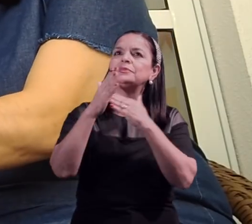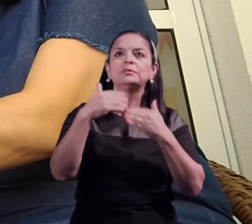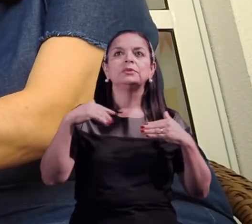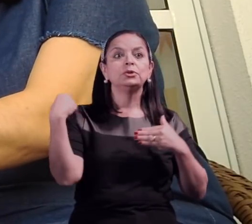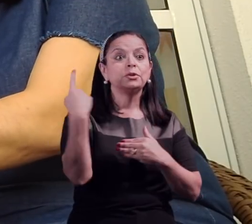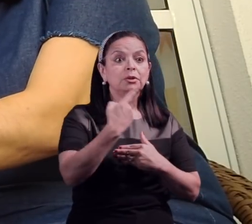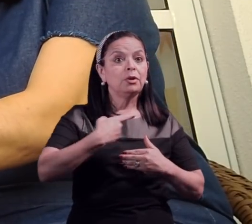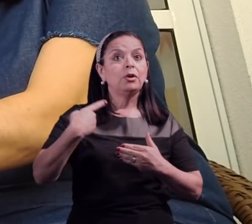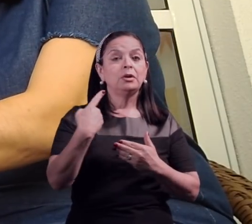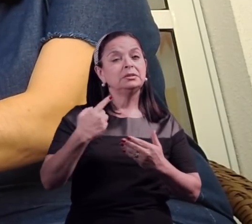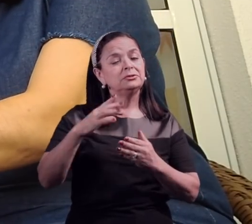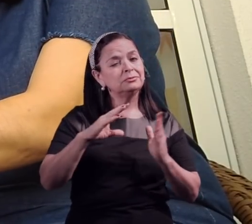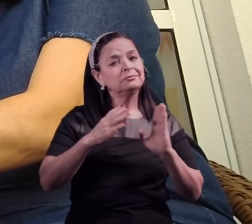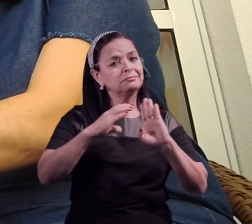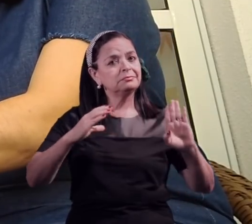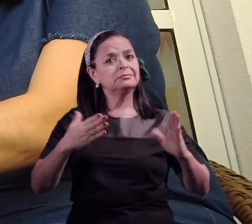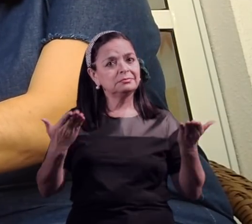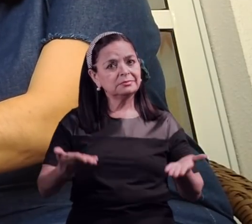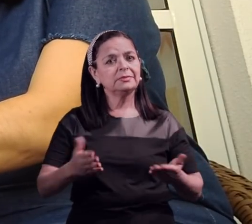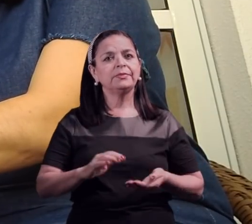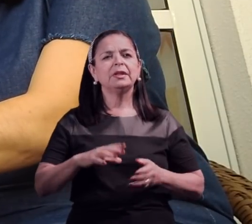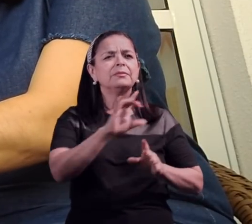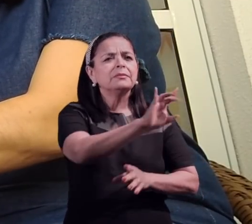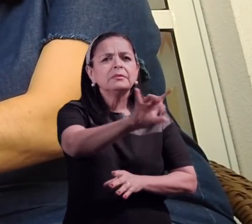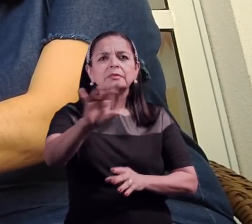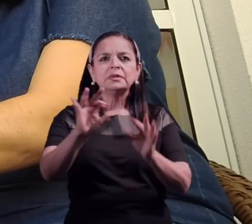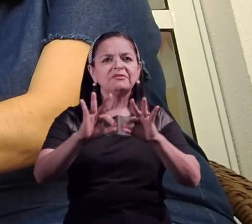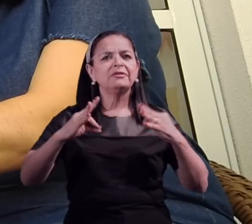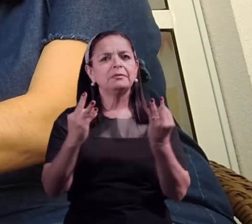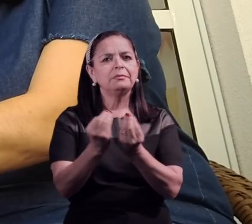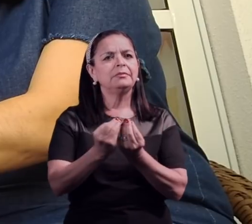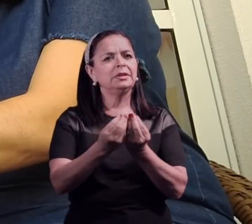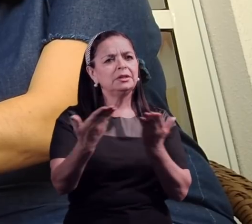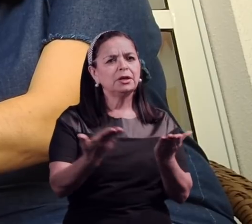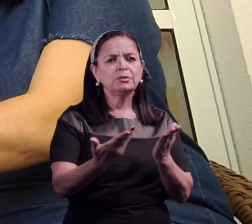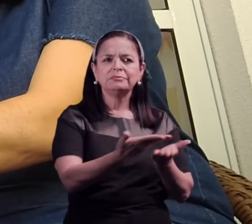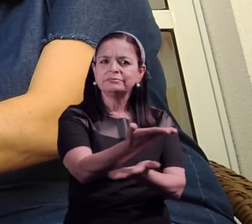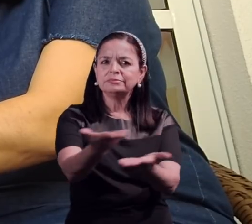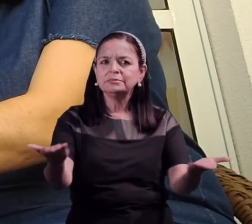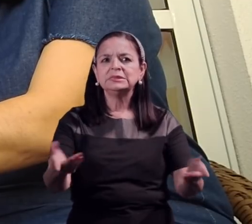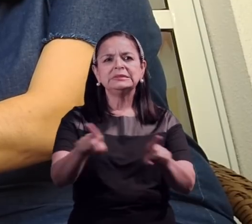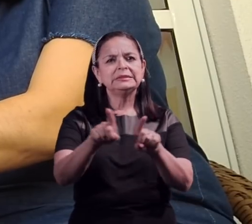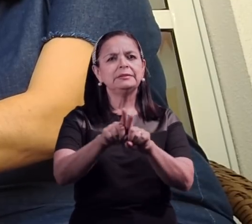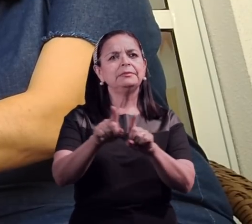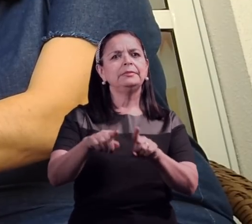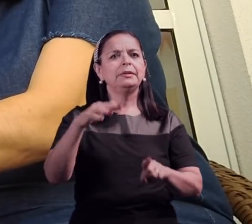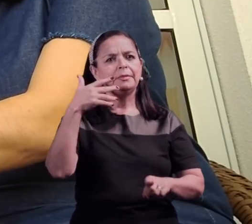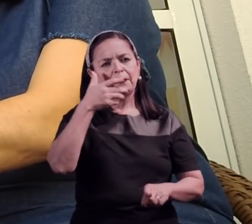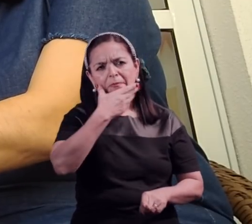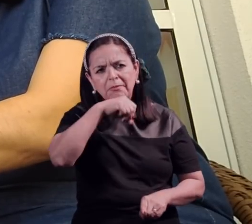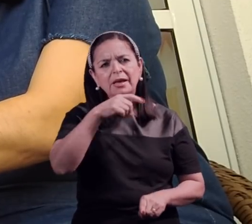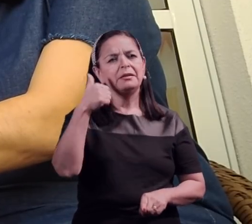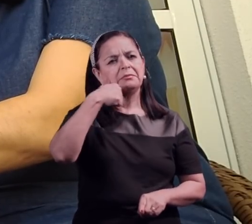nossa comunidade de fé. Oramos por cada família, Senhor, aqui representada. Oramos pelos pais, mães,